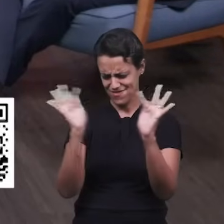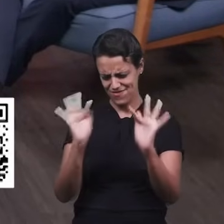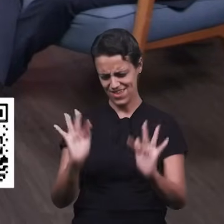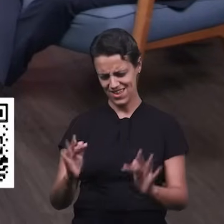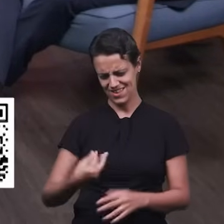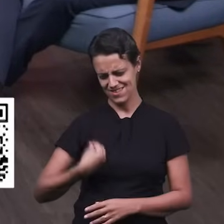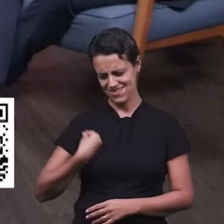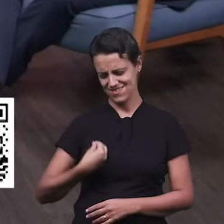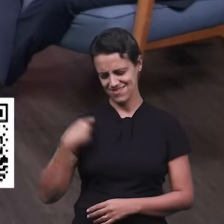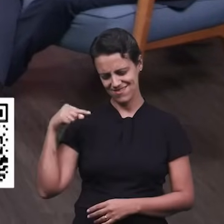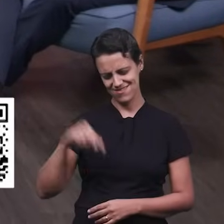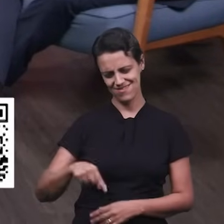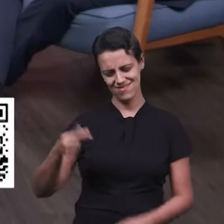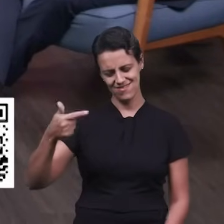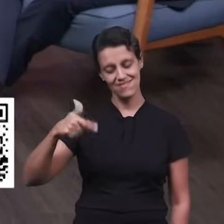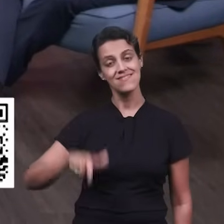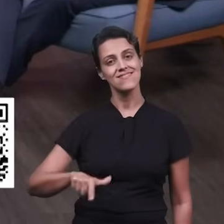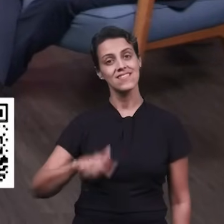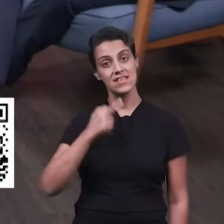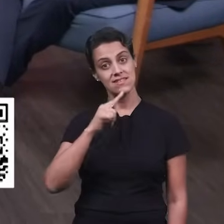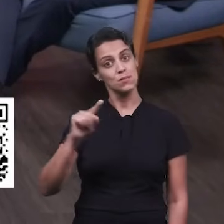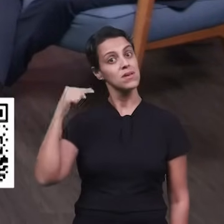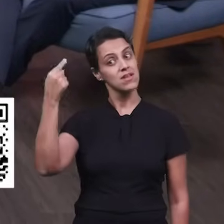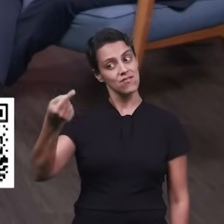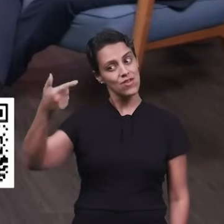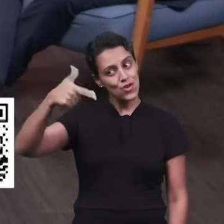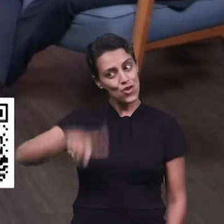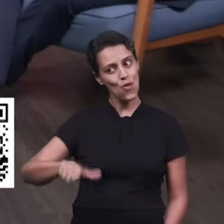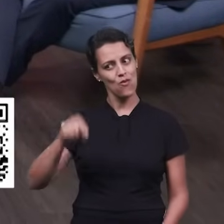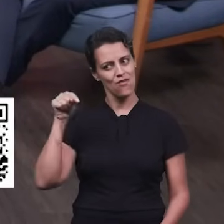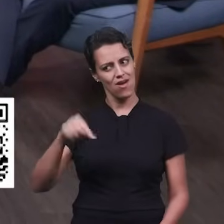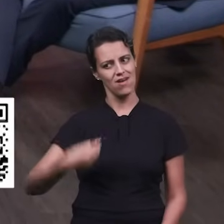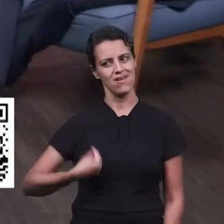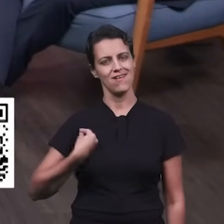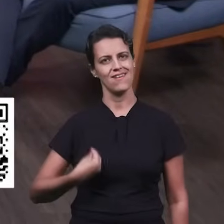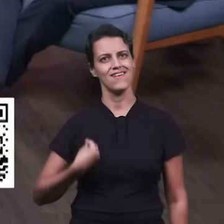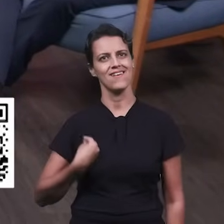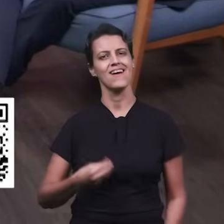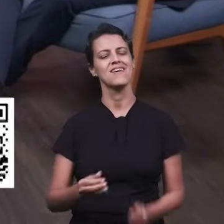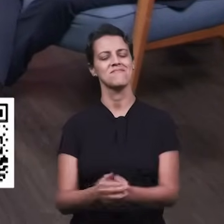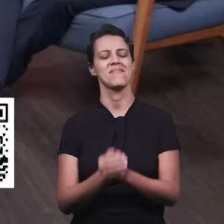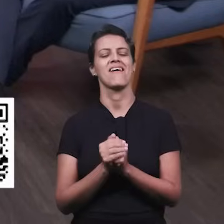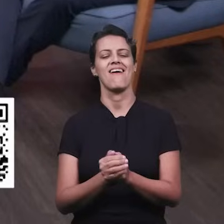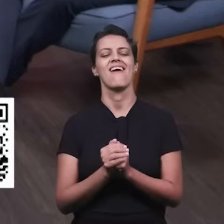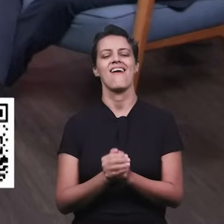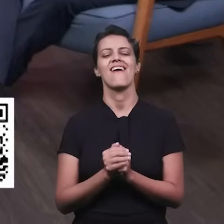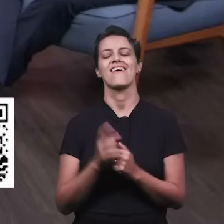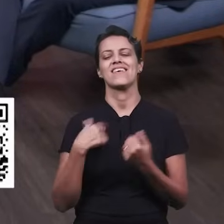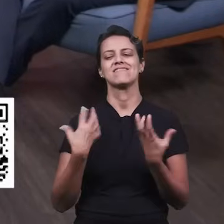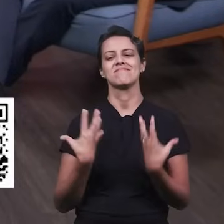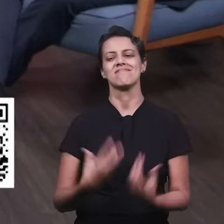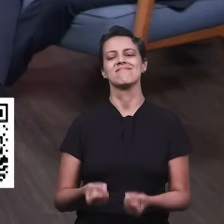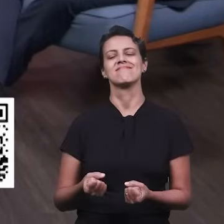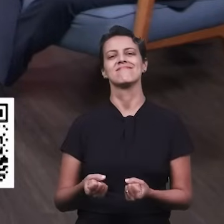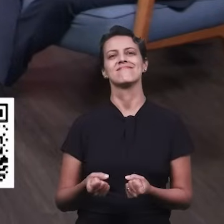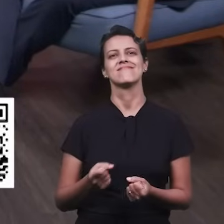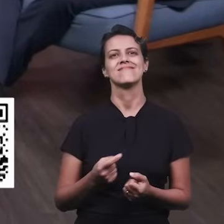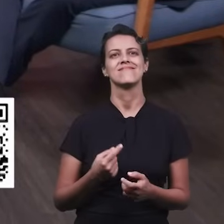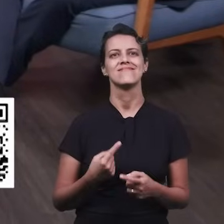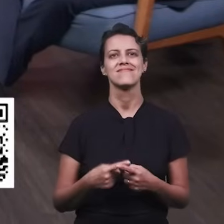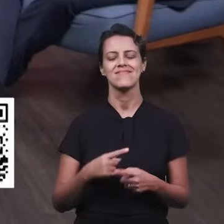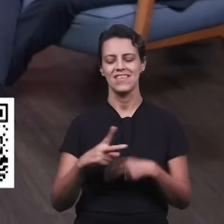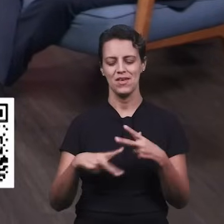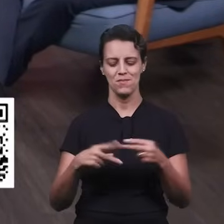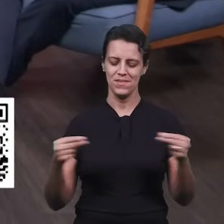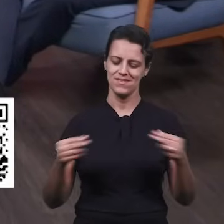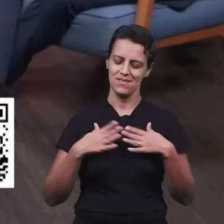uma vez, muito feliz de estar aqui com os companheiros. Já sabe, na semana que vem contamos contigo de novo. Estamos aí à disposição. Quem ganha